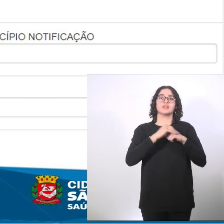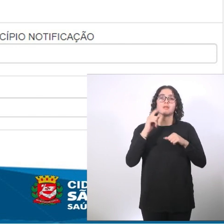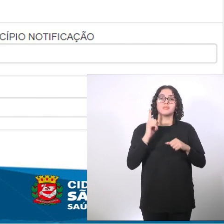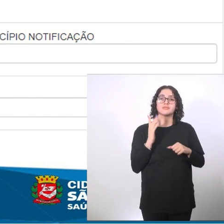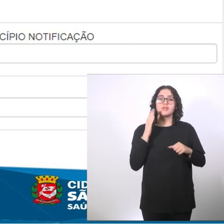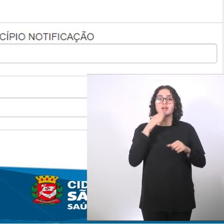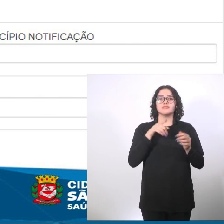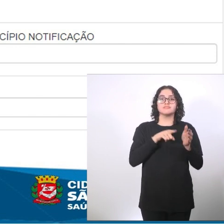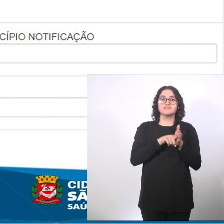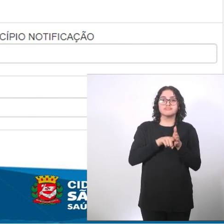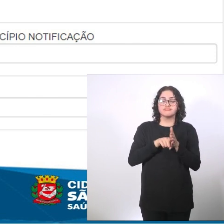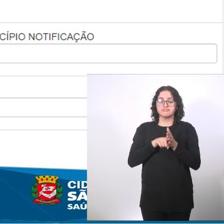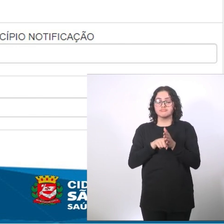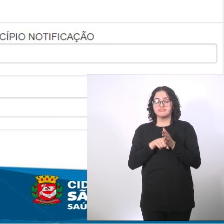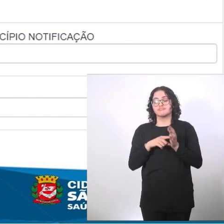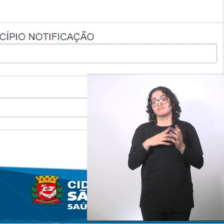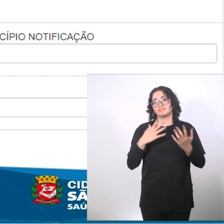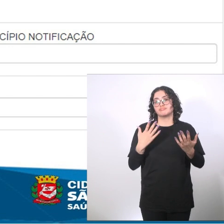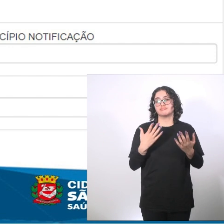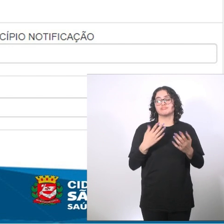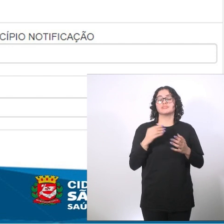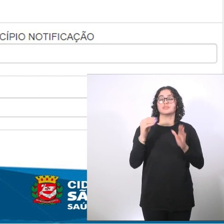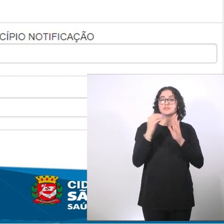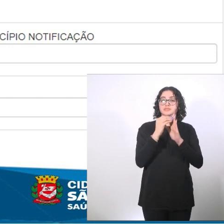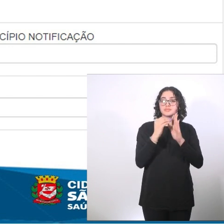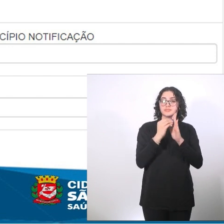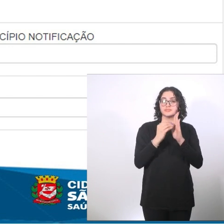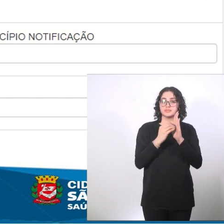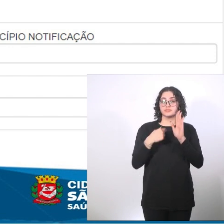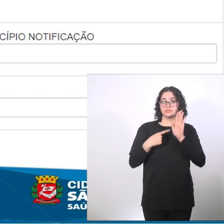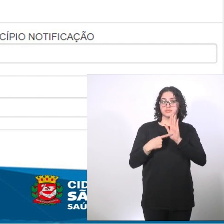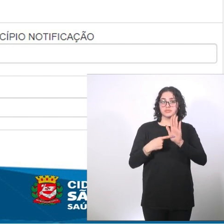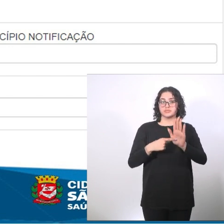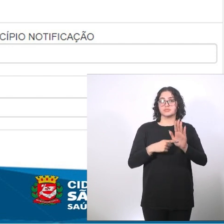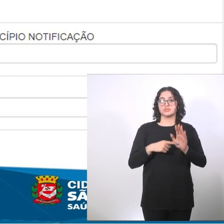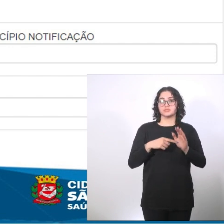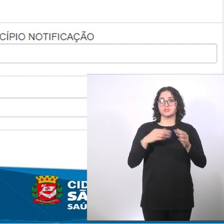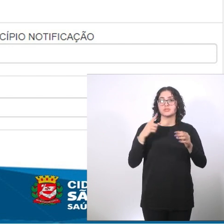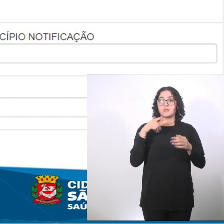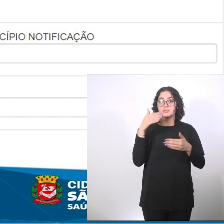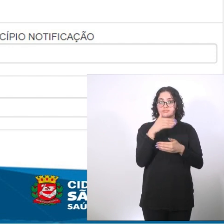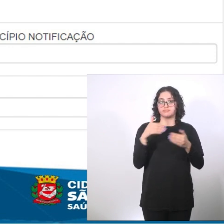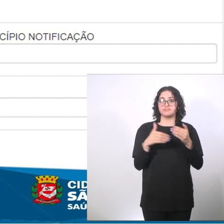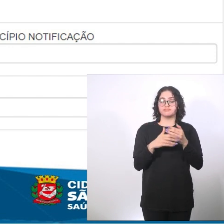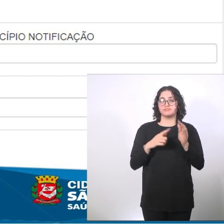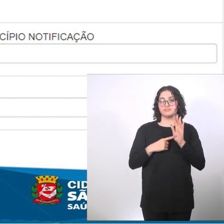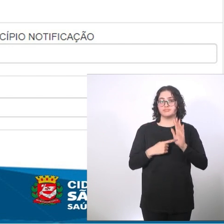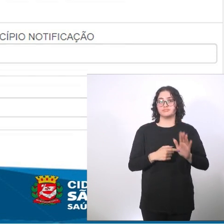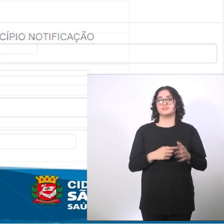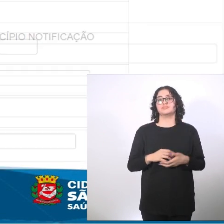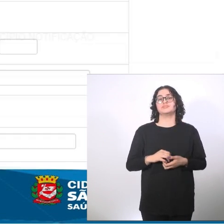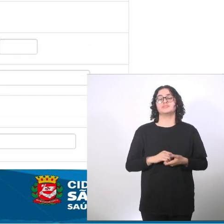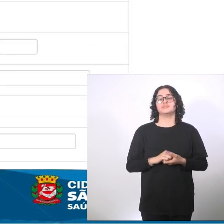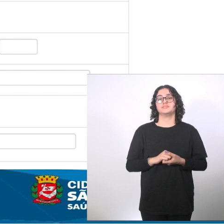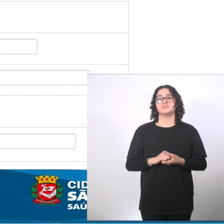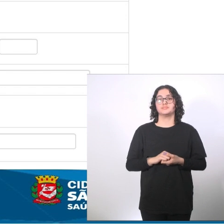para elucidação de algumas informações adicionais, como eu vou mostrar na ficha nos próximos slides.